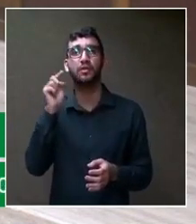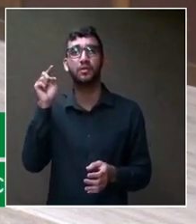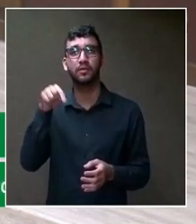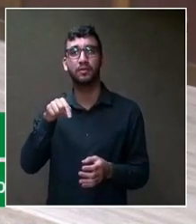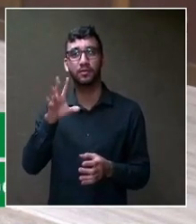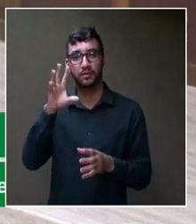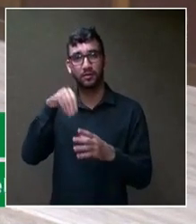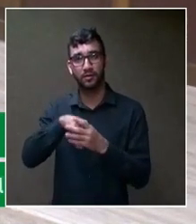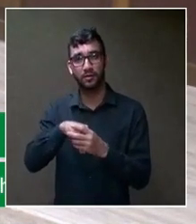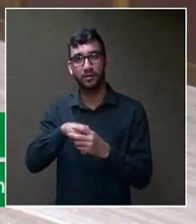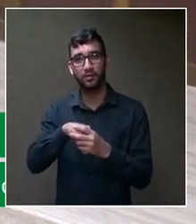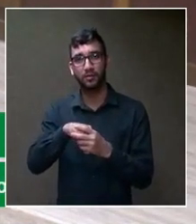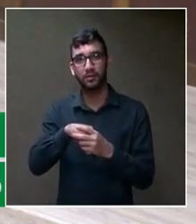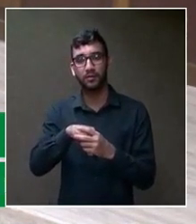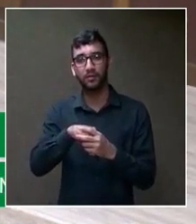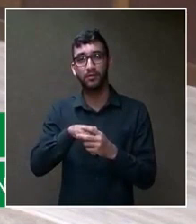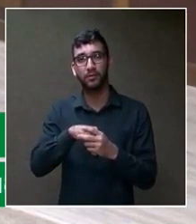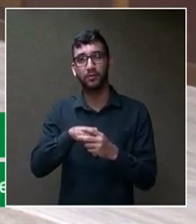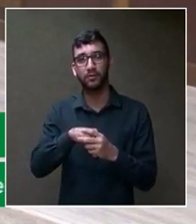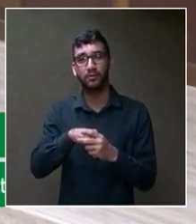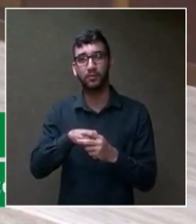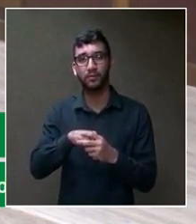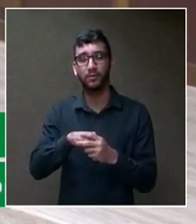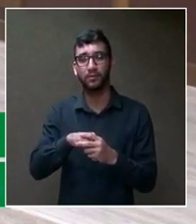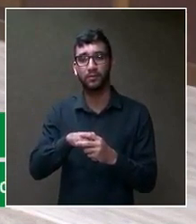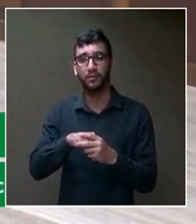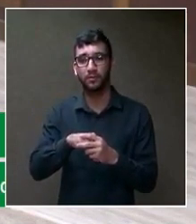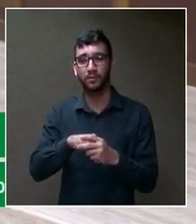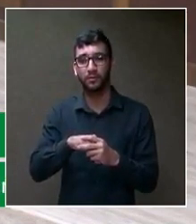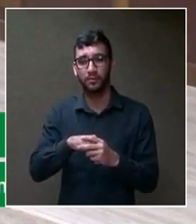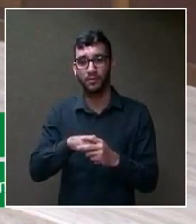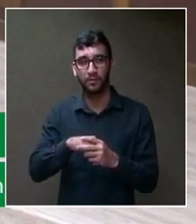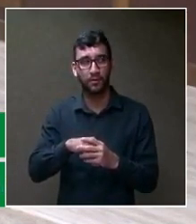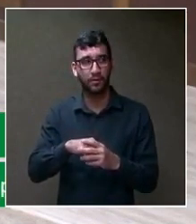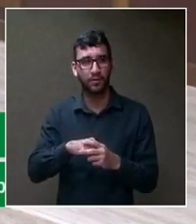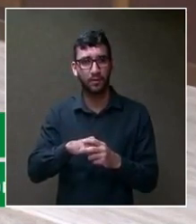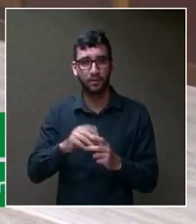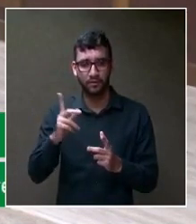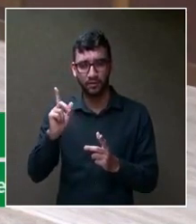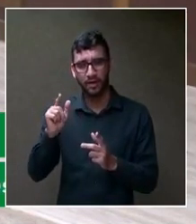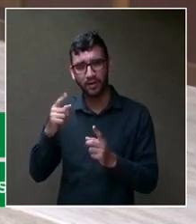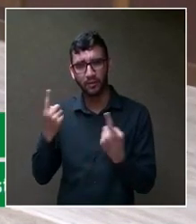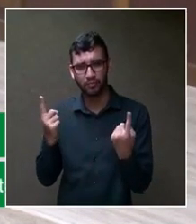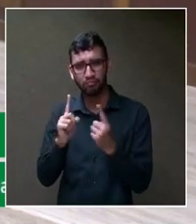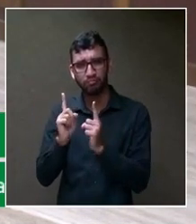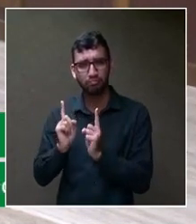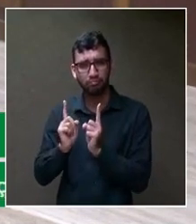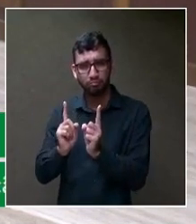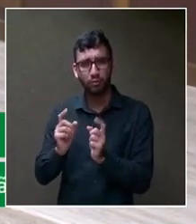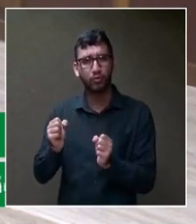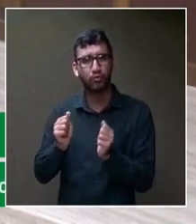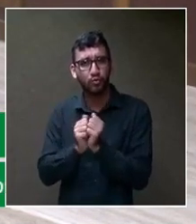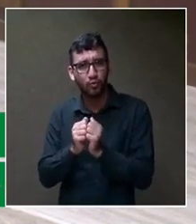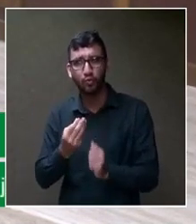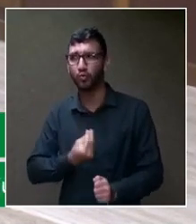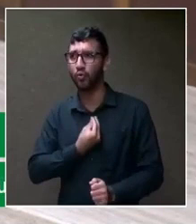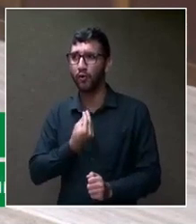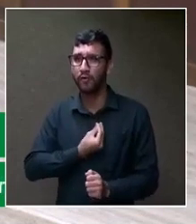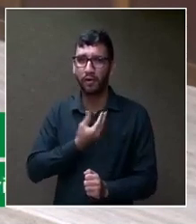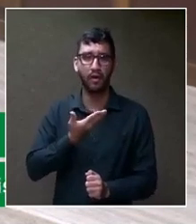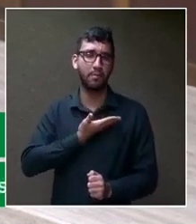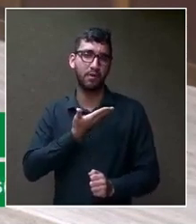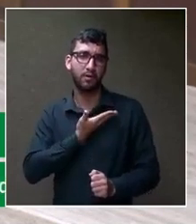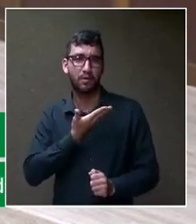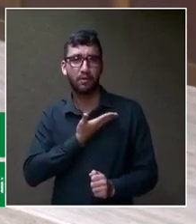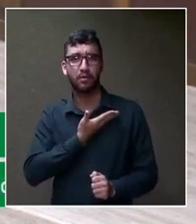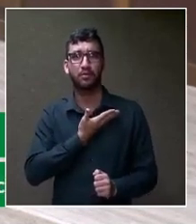corporação? Foi, numa diretoria de logística. Trabalhamos muito tempo juntos, viramos amigas, de frequentar casa, de viajar.